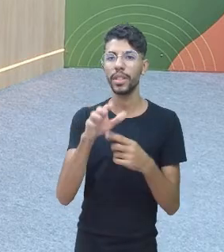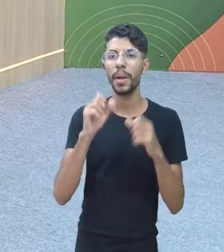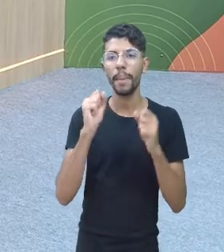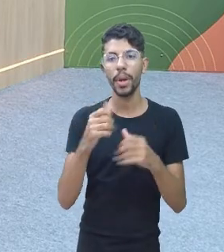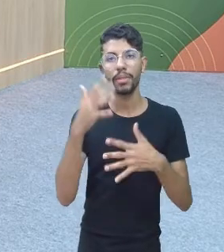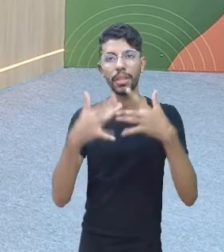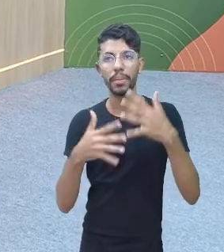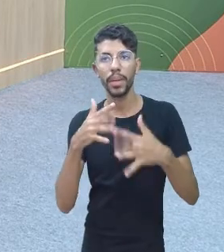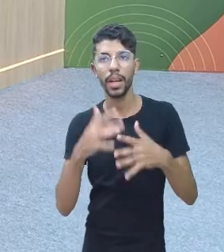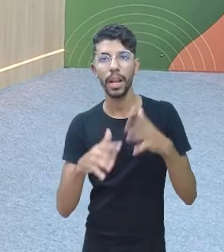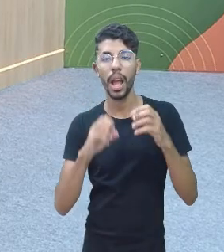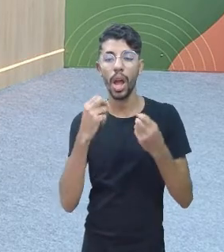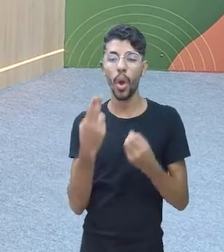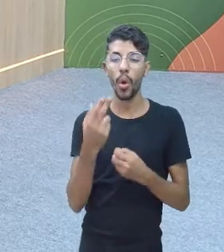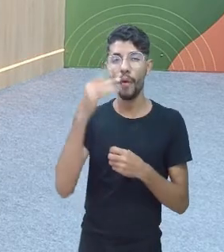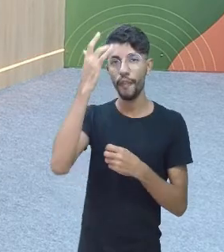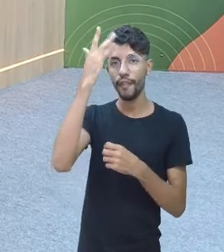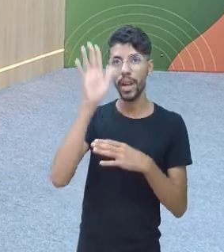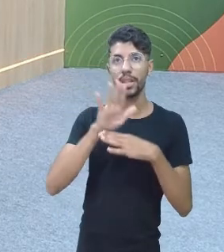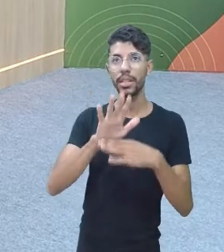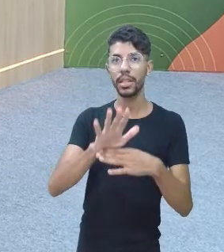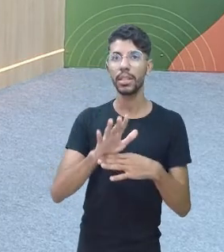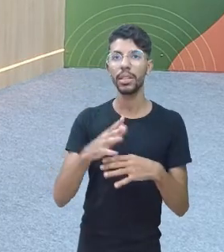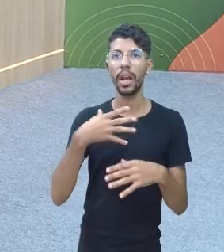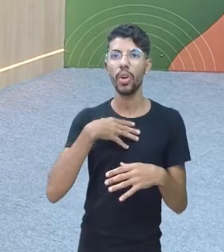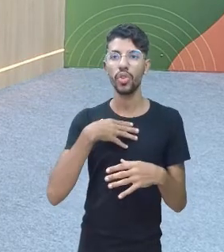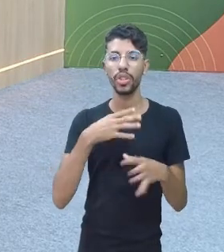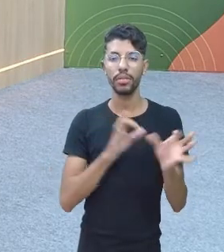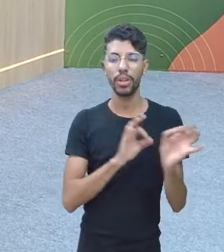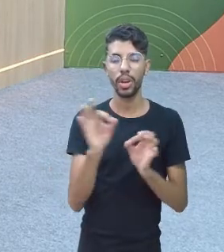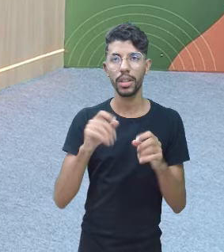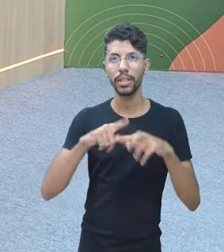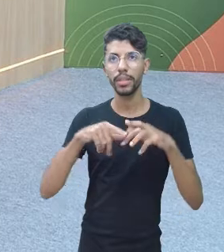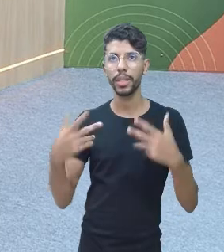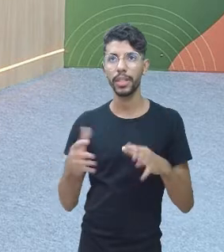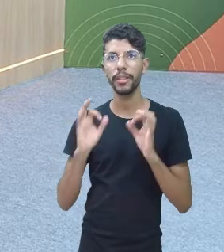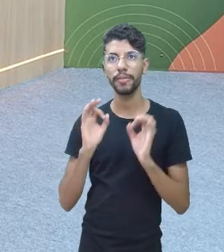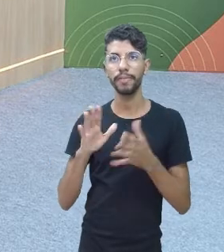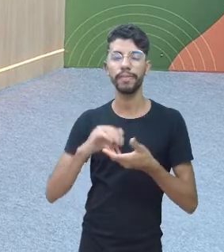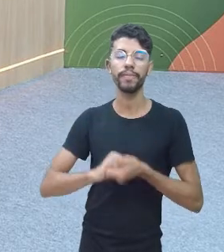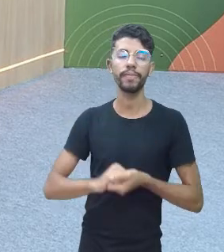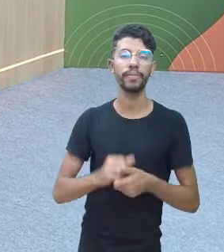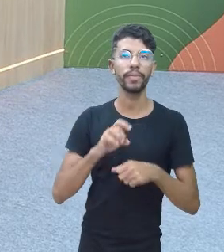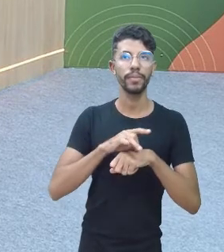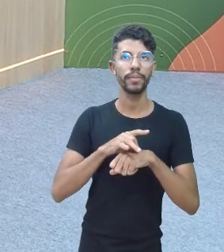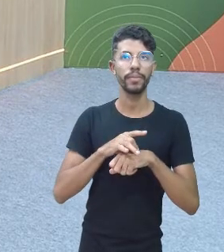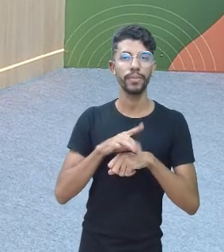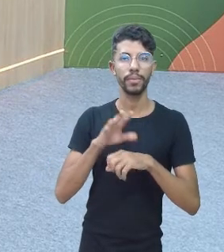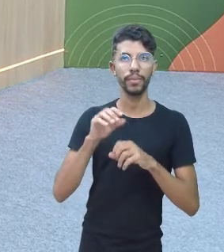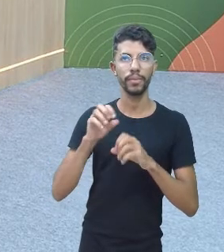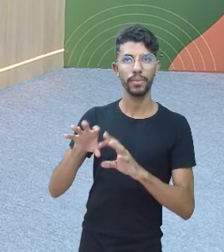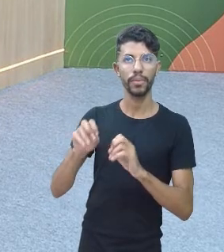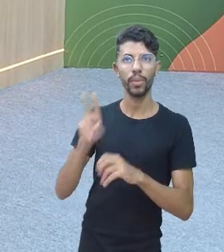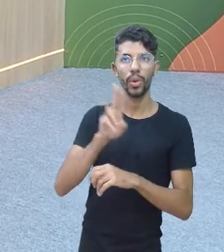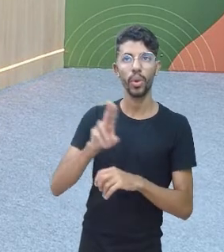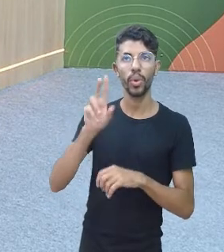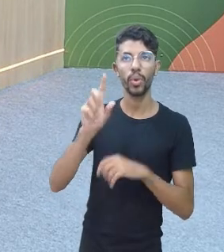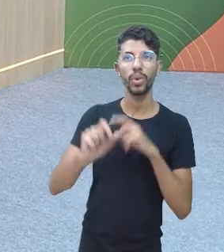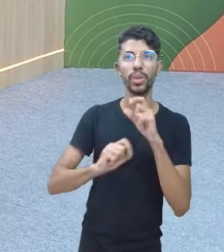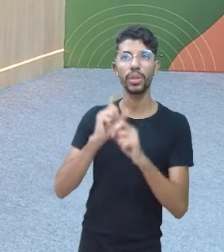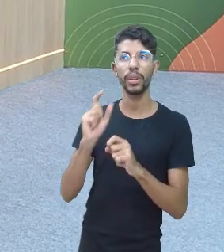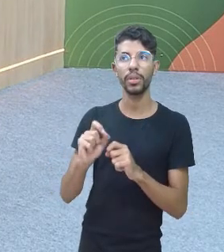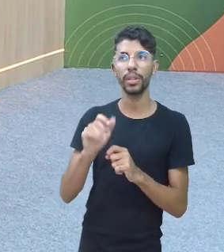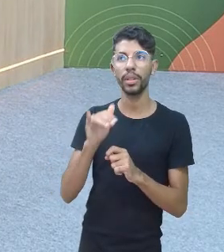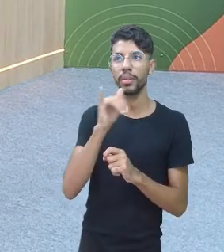facilitar a depender da ordem que o tutor organize o seu material, né? E eles se utilizarão, os